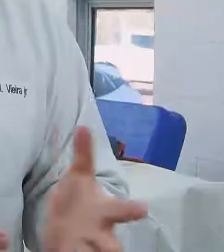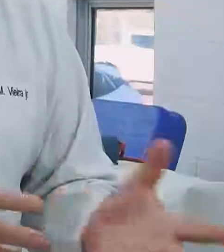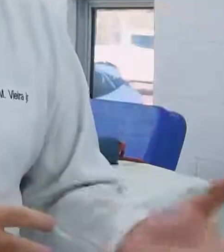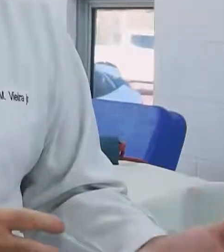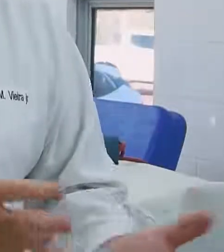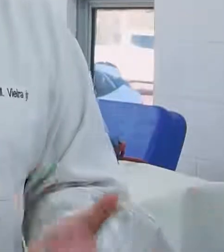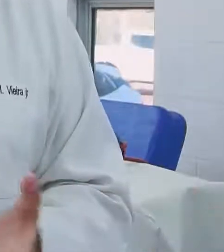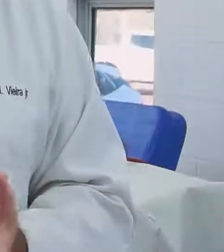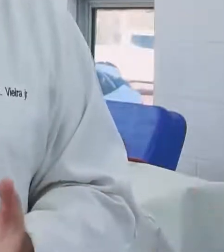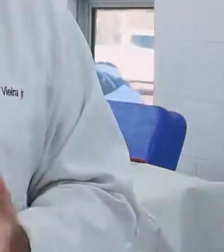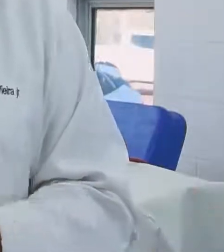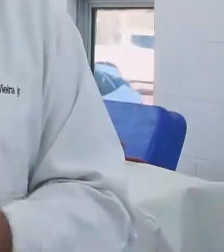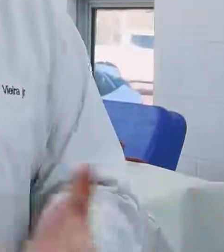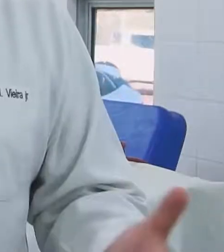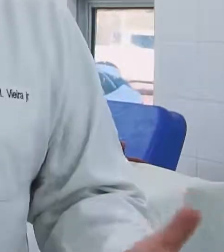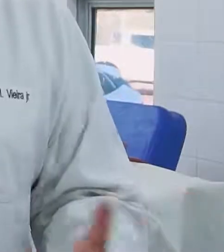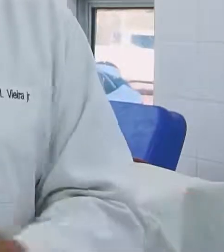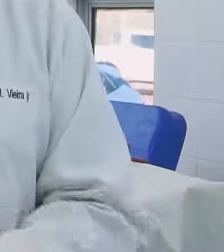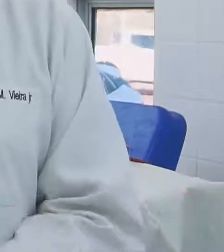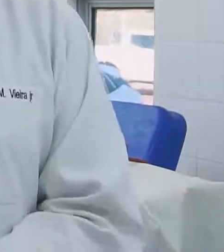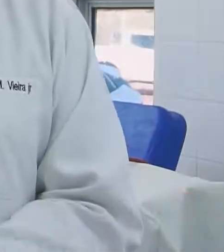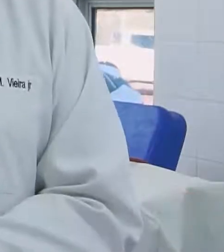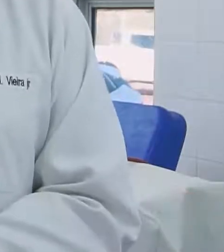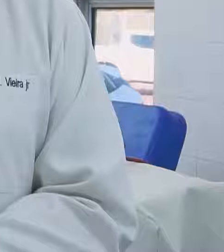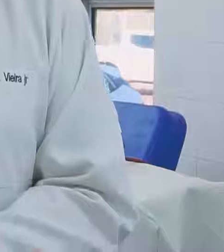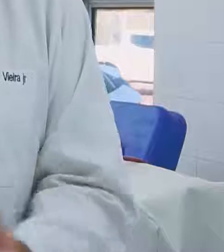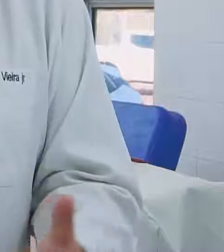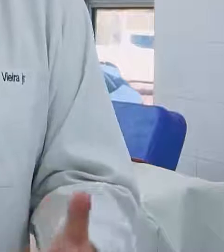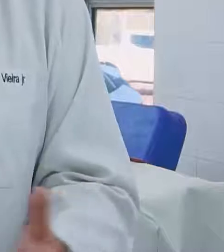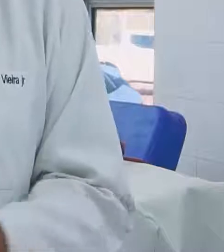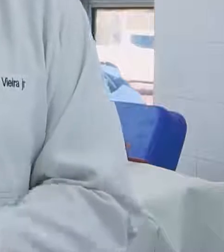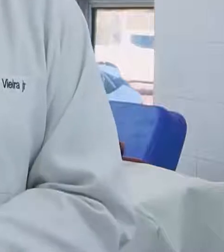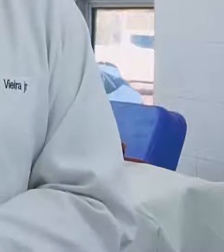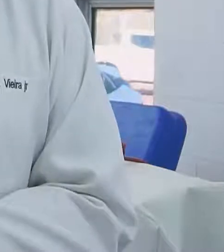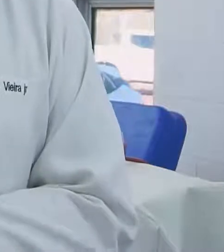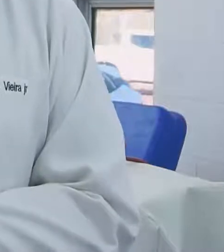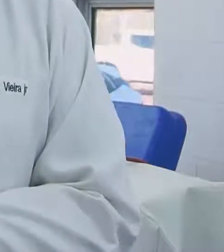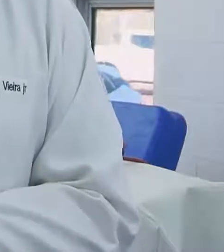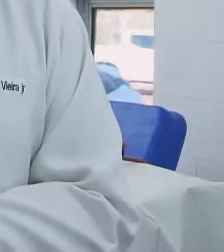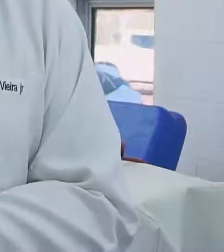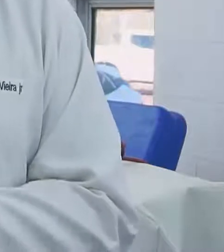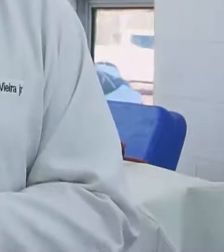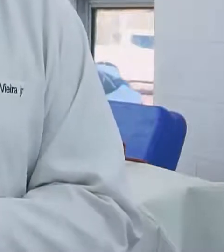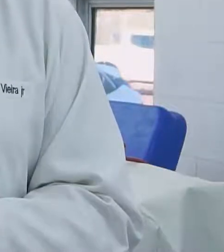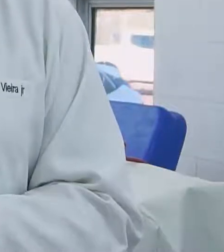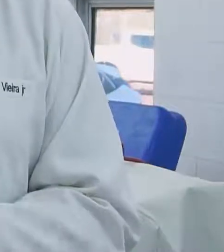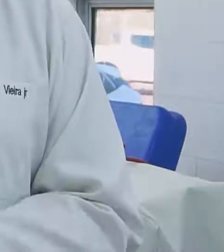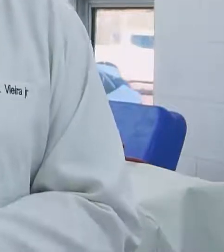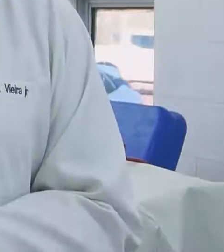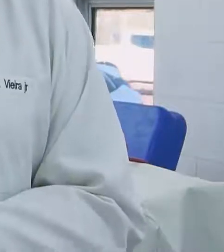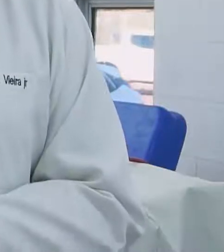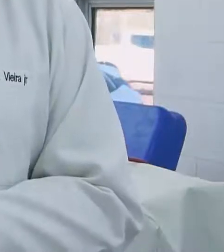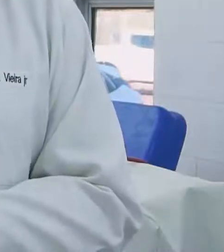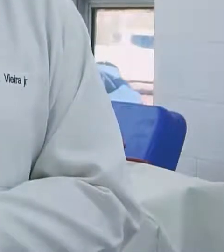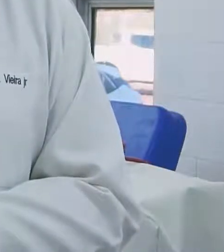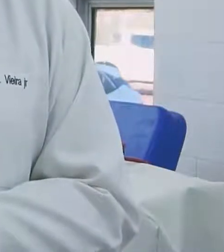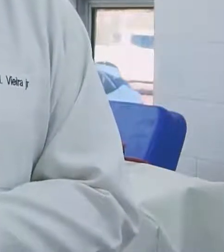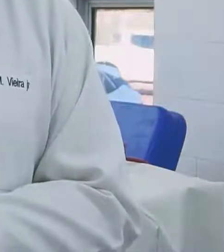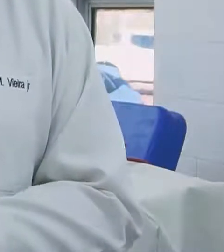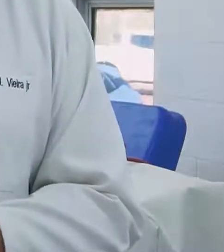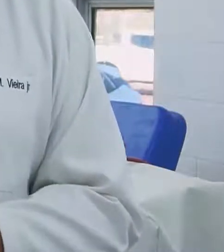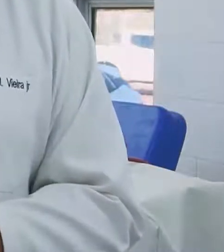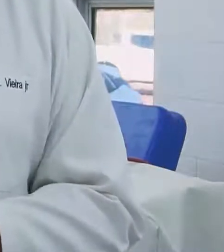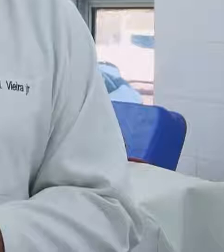ser utilizado em todas as necessidades do estado inteiro. Isso é o ideal, né? Esse doador é o que mais se precisa. E a